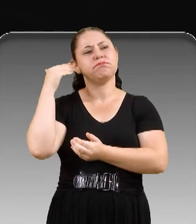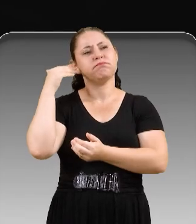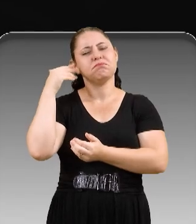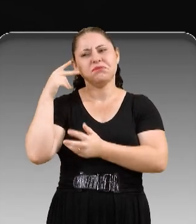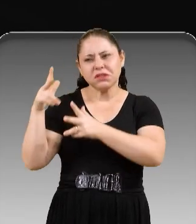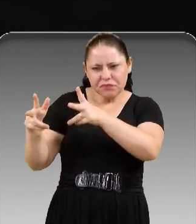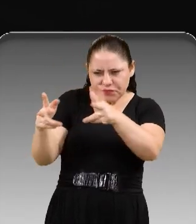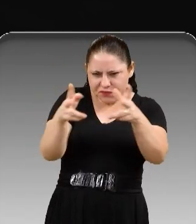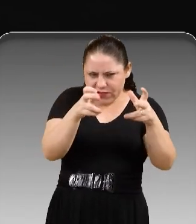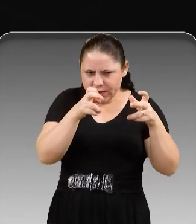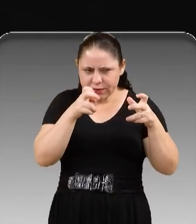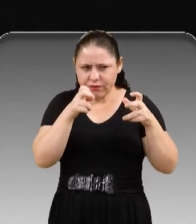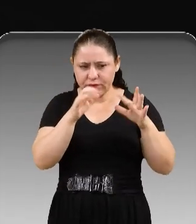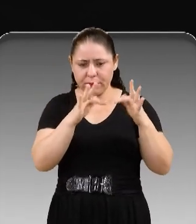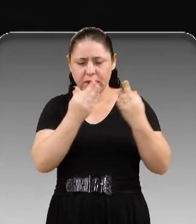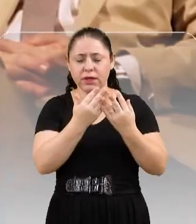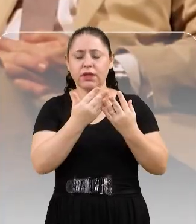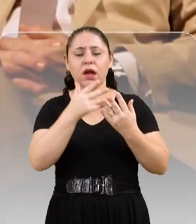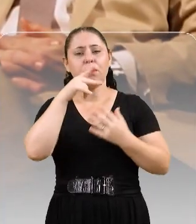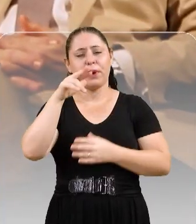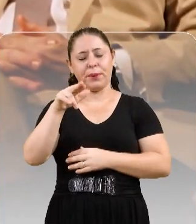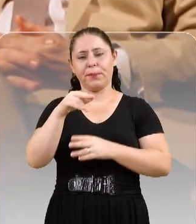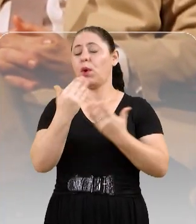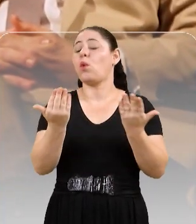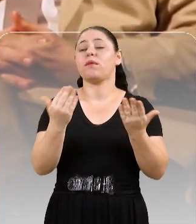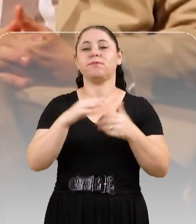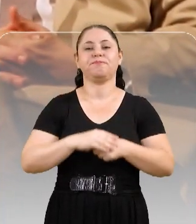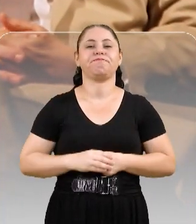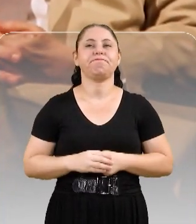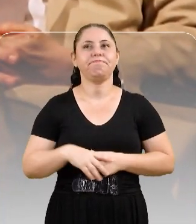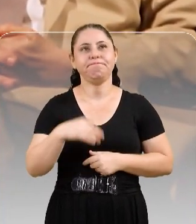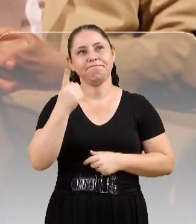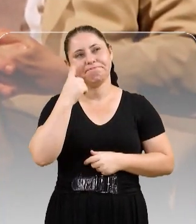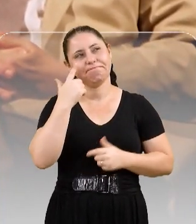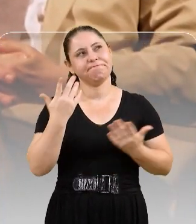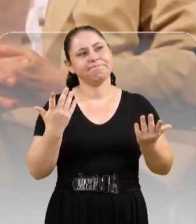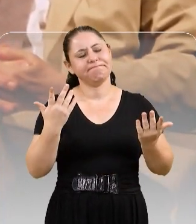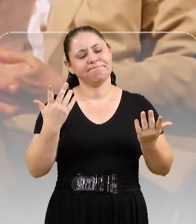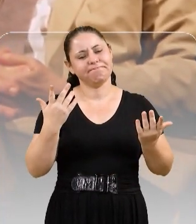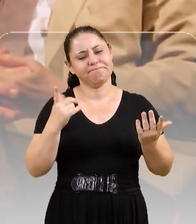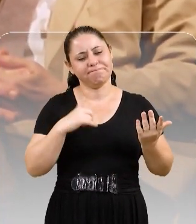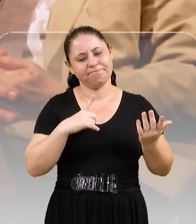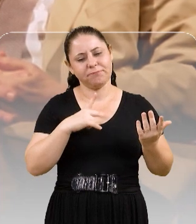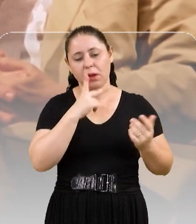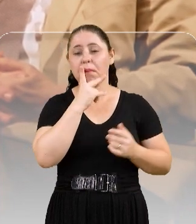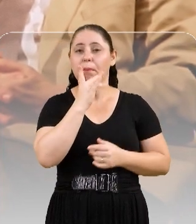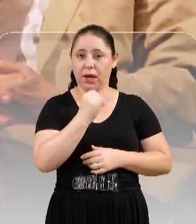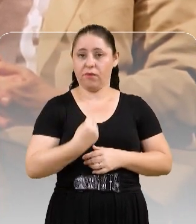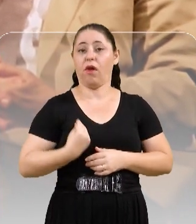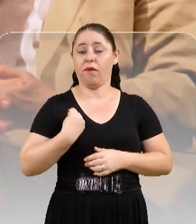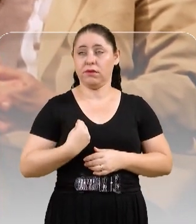percebido ali pela sua família, pelos seus irmãos? Bem, olha, eu tenho meus pais estão vivos ainda, graças a Deus. Meu